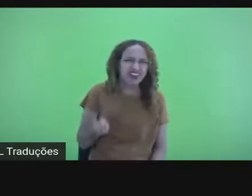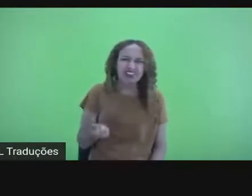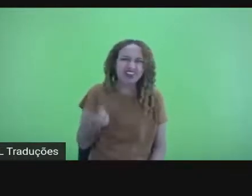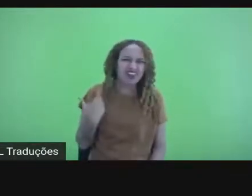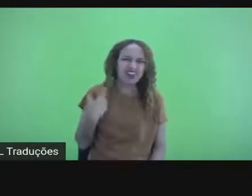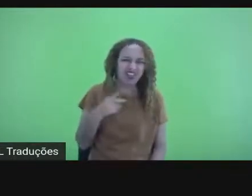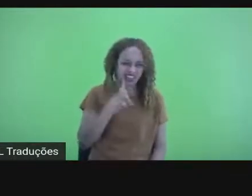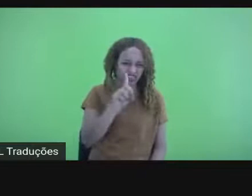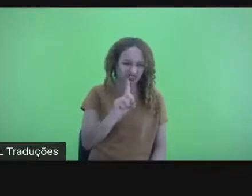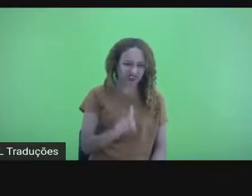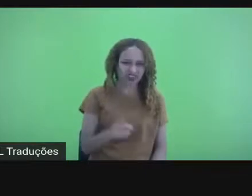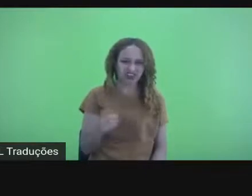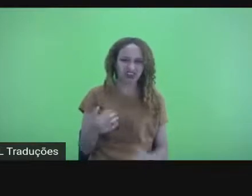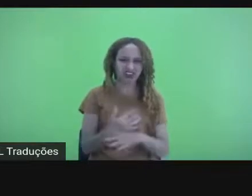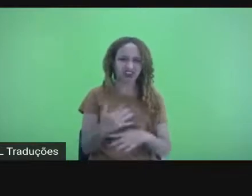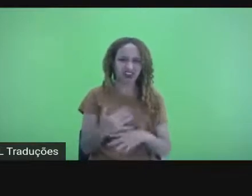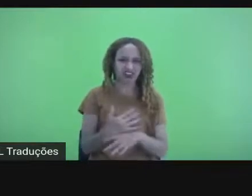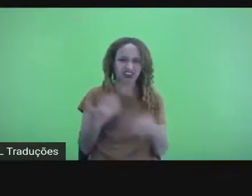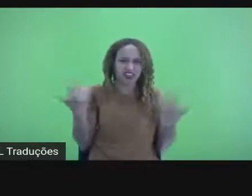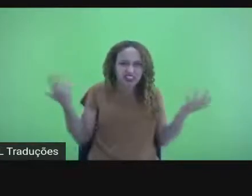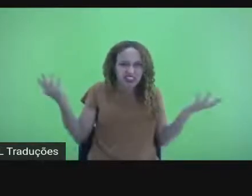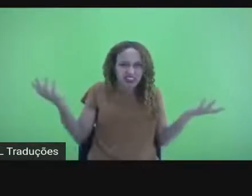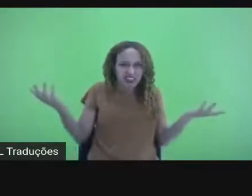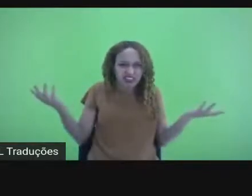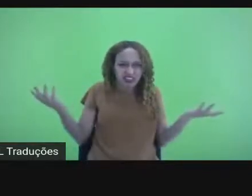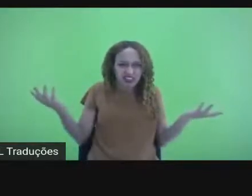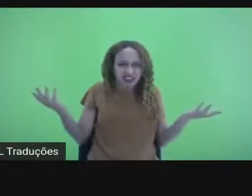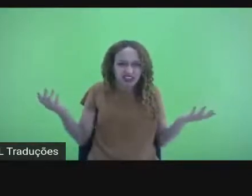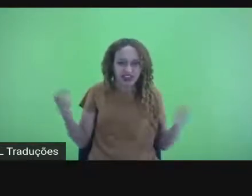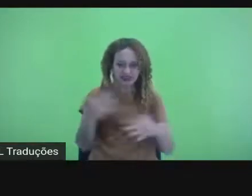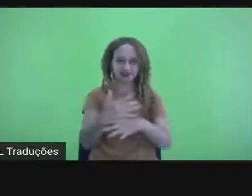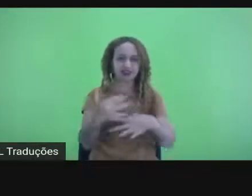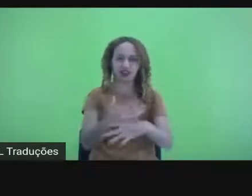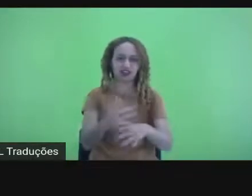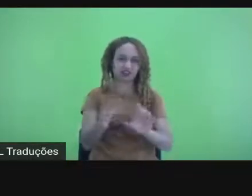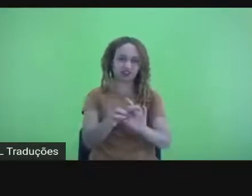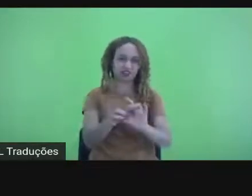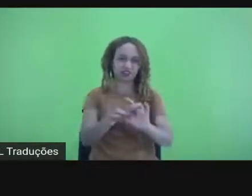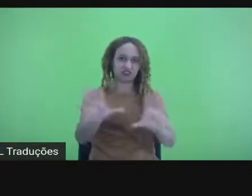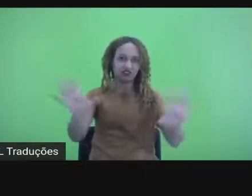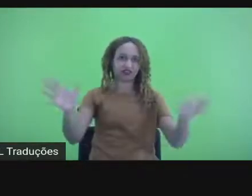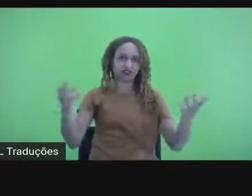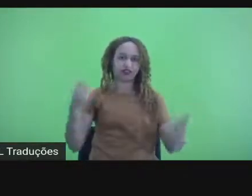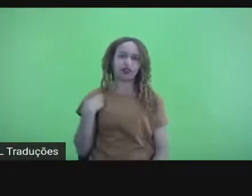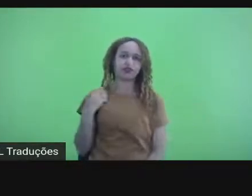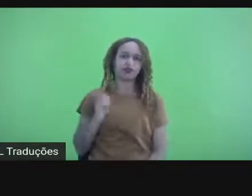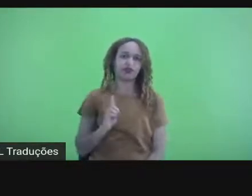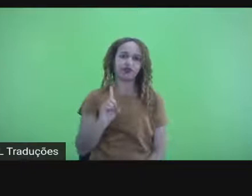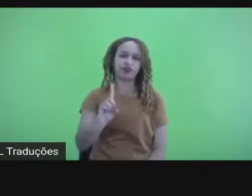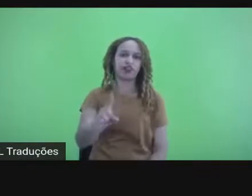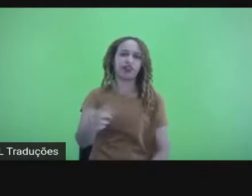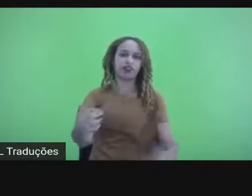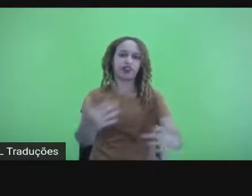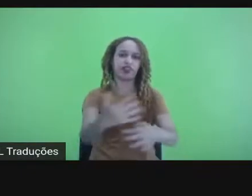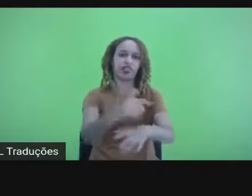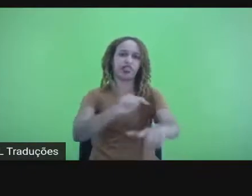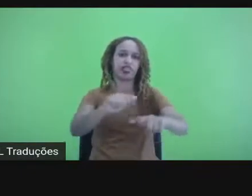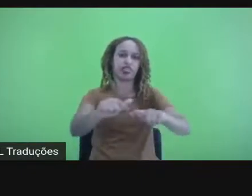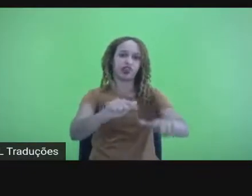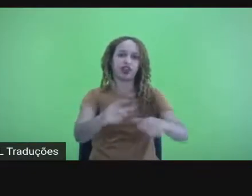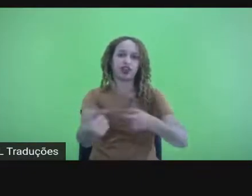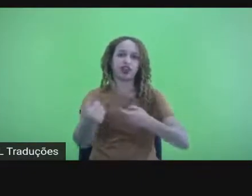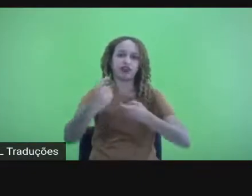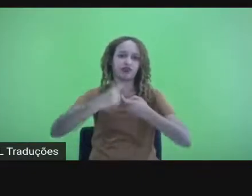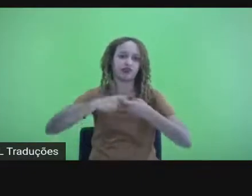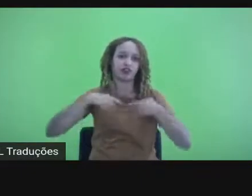direito à cidade? A cidade não é aberta, livre, eu saio para trabalhar, eu pego o ônibus que eu quero.